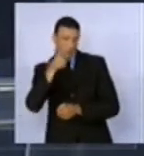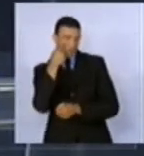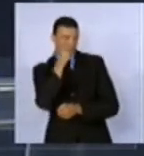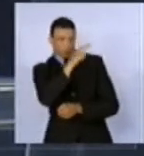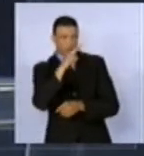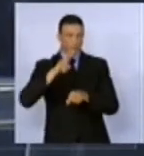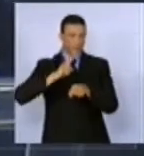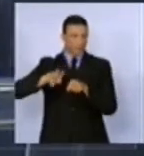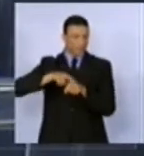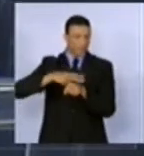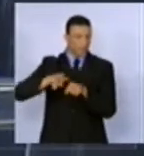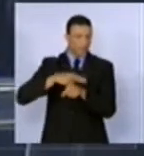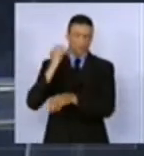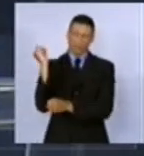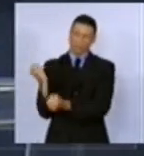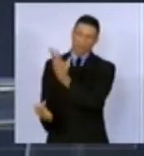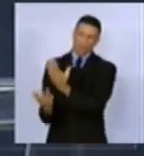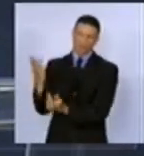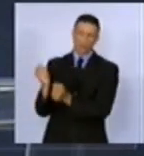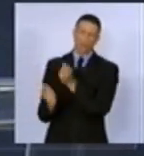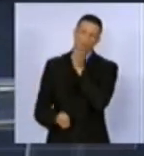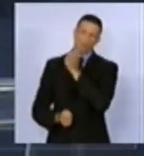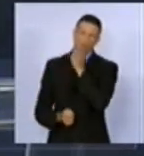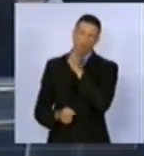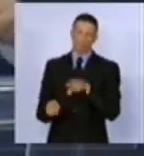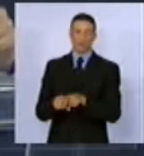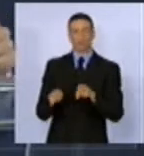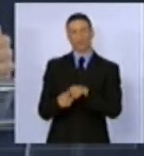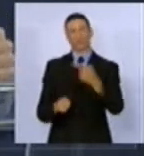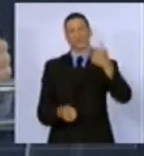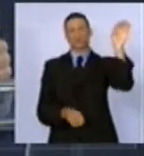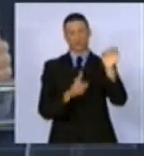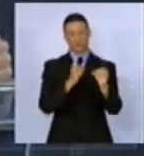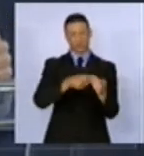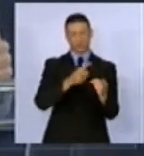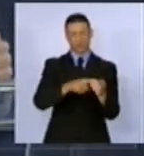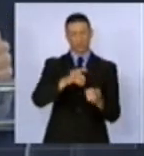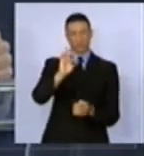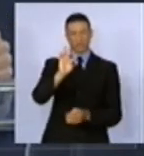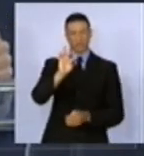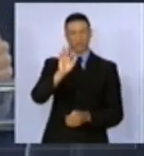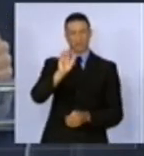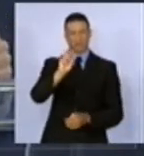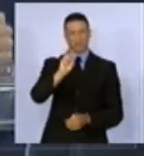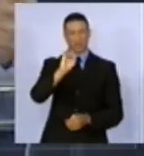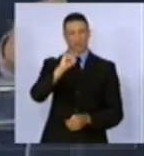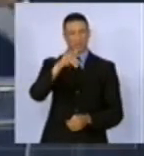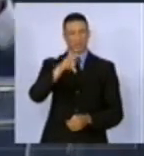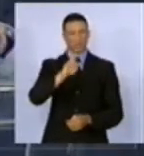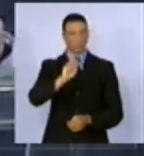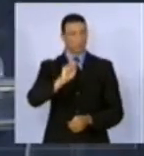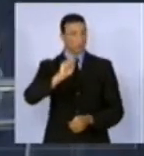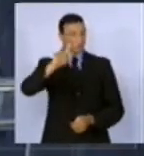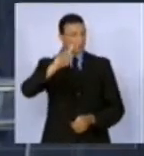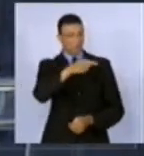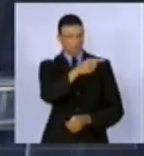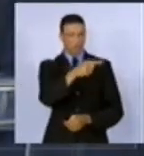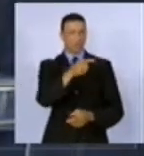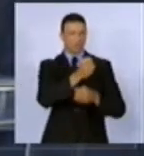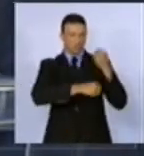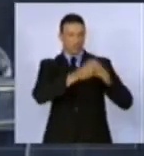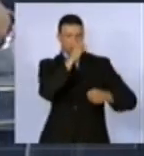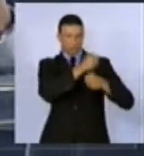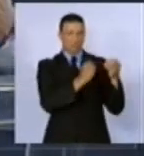um outro município de Tarumã também que praticamente toda a área era colhida com queima em 2006 agora em